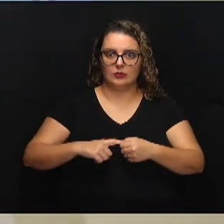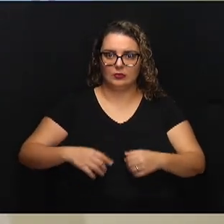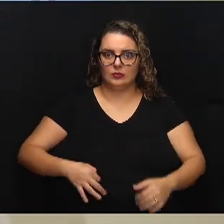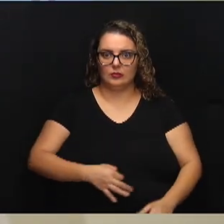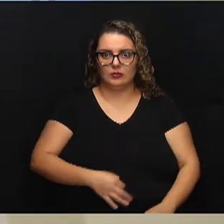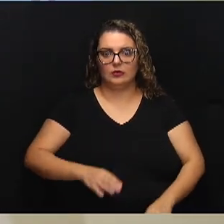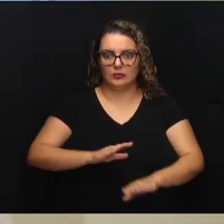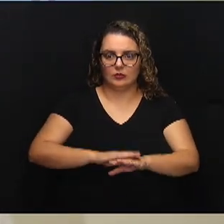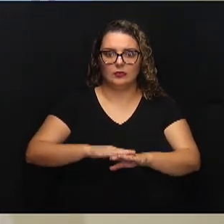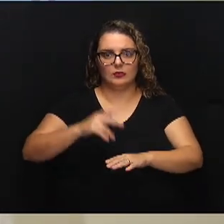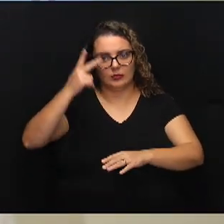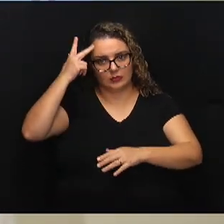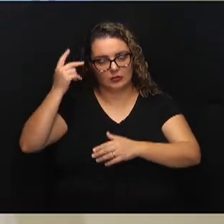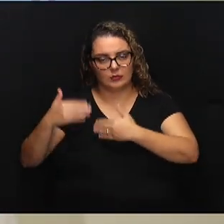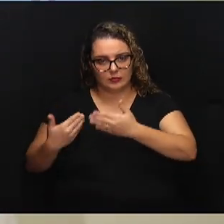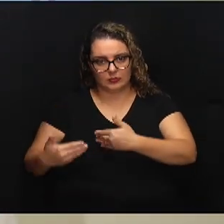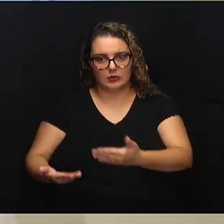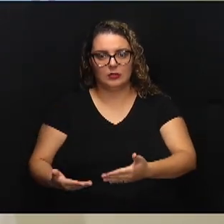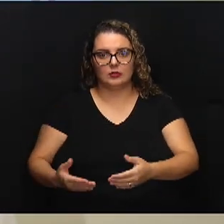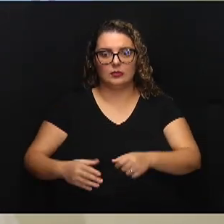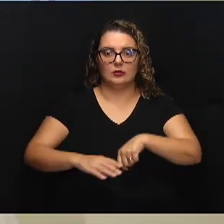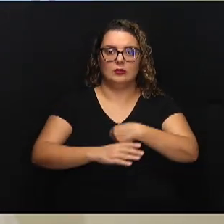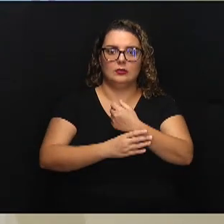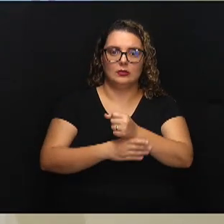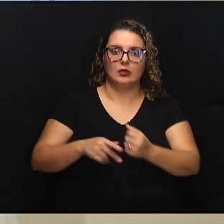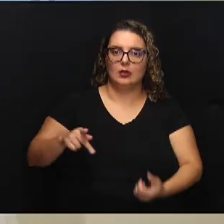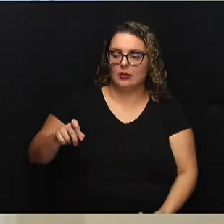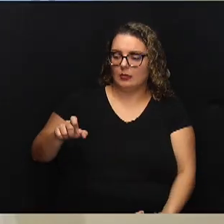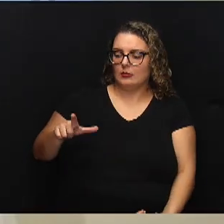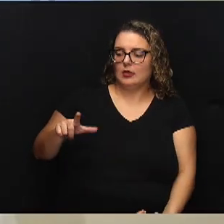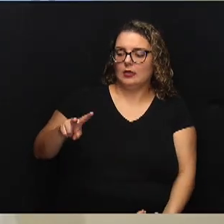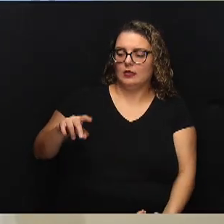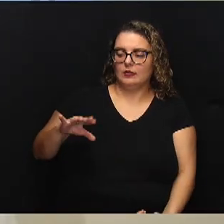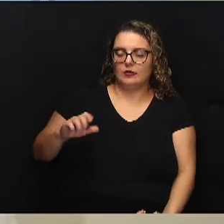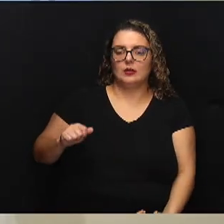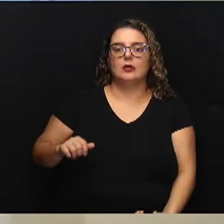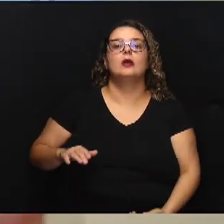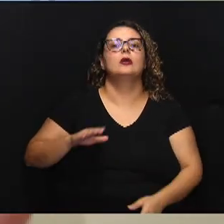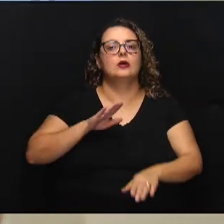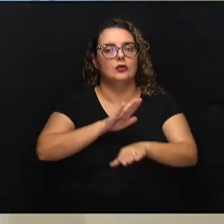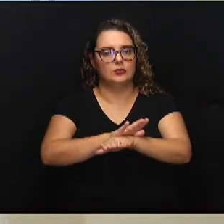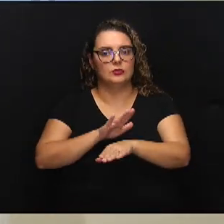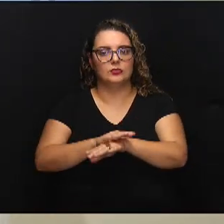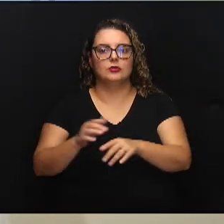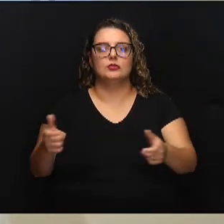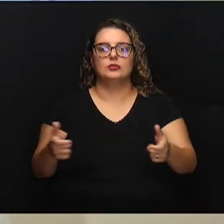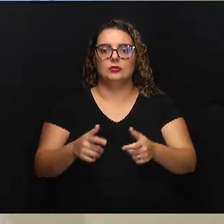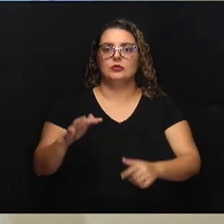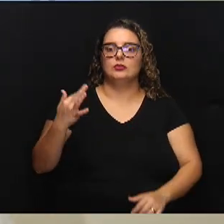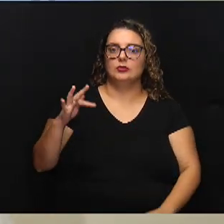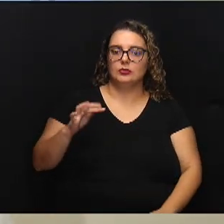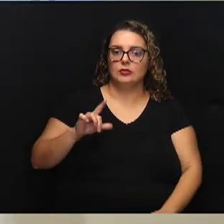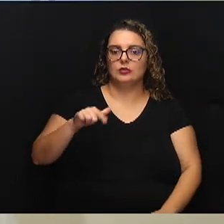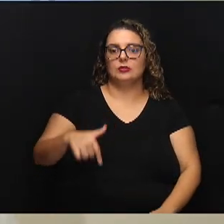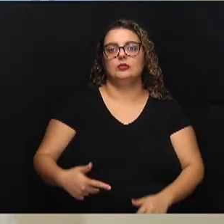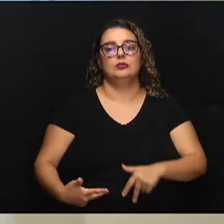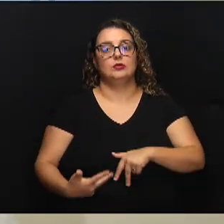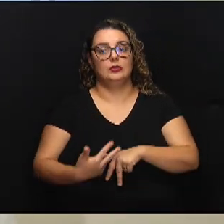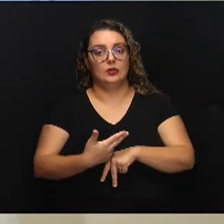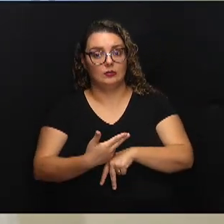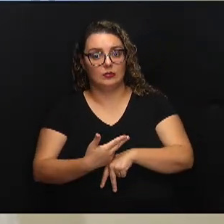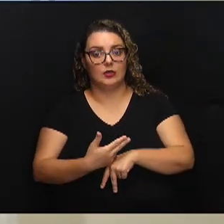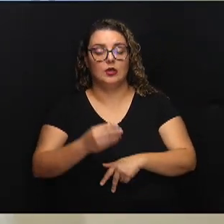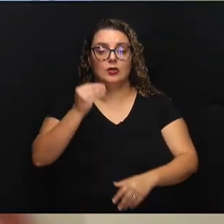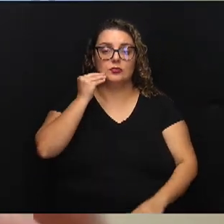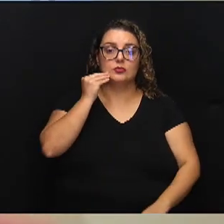intestinal habitual. Então, a fisioterapia pélvica é algo que ajuda muito a diminuir dores pós-operatórias, a